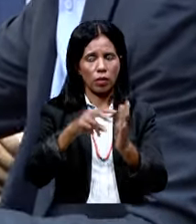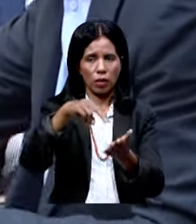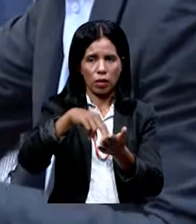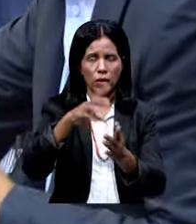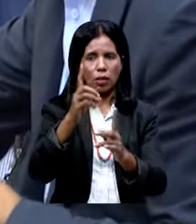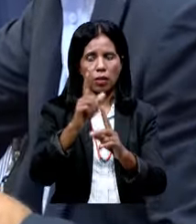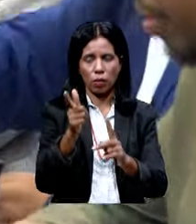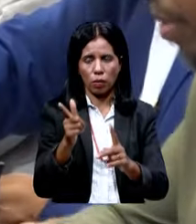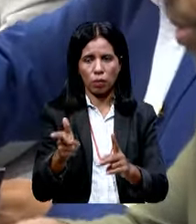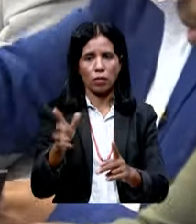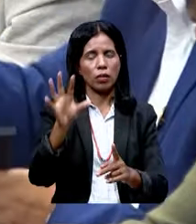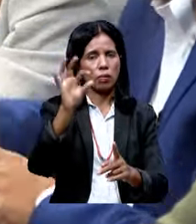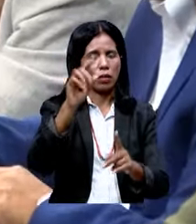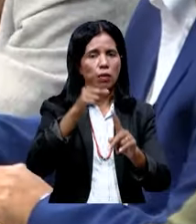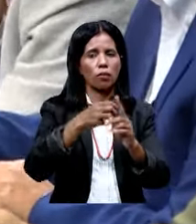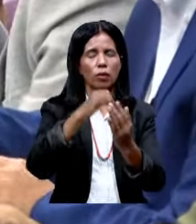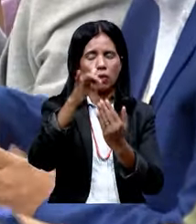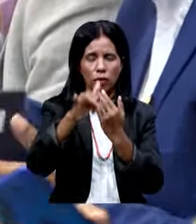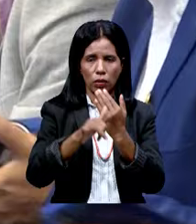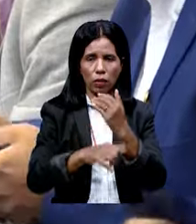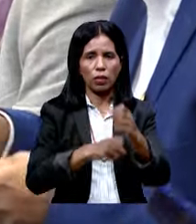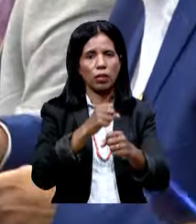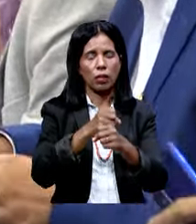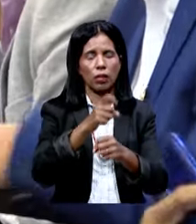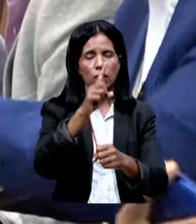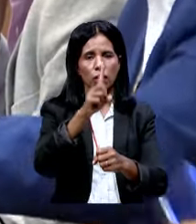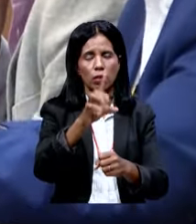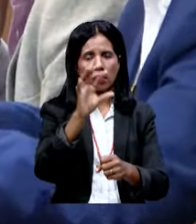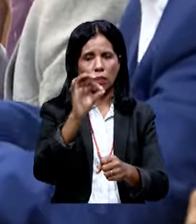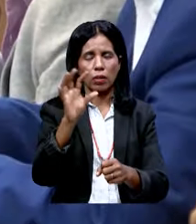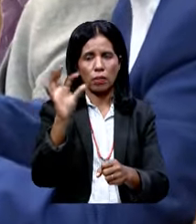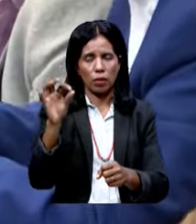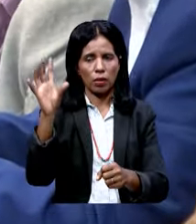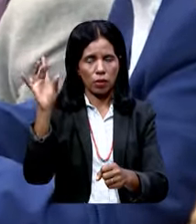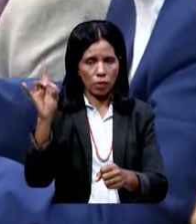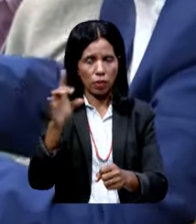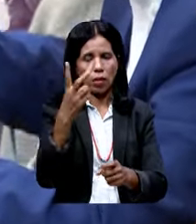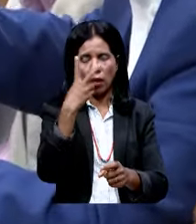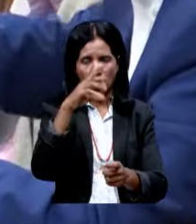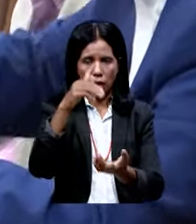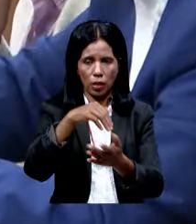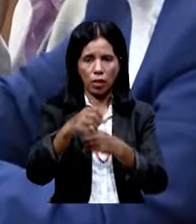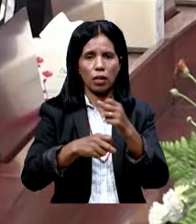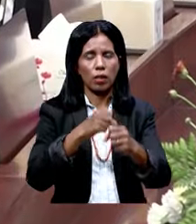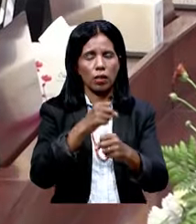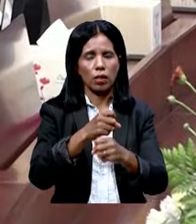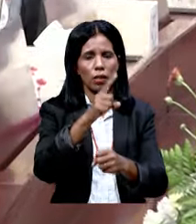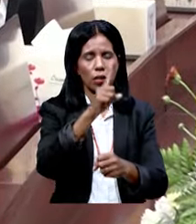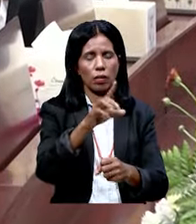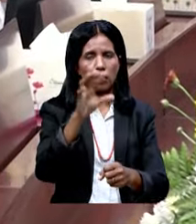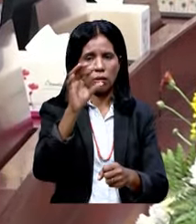ronulu recensia fulanzuilo tinen reunida a tusualu sianulu recensia no revê e a tinen reunida a